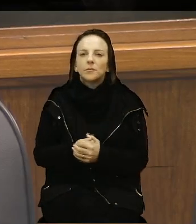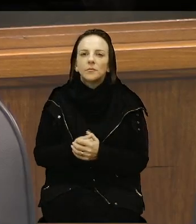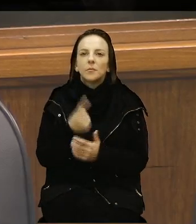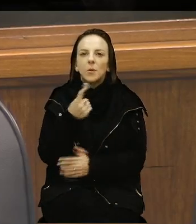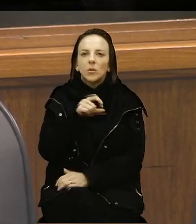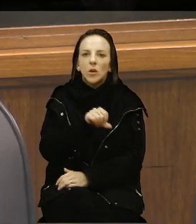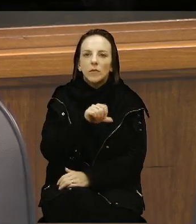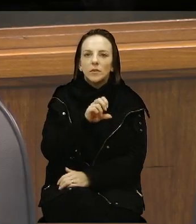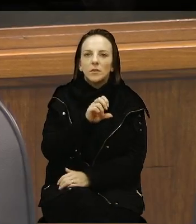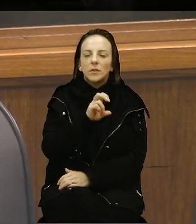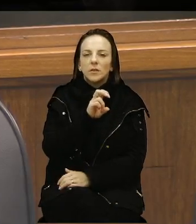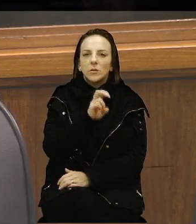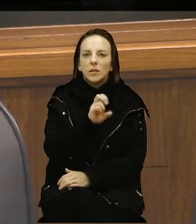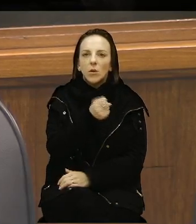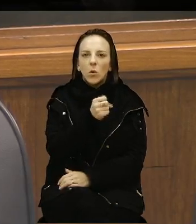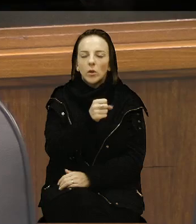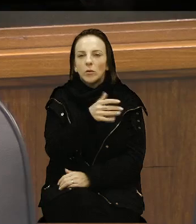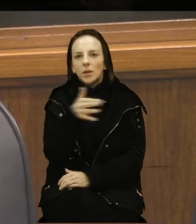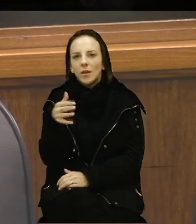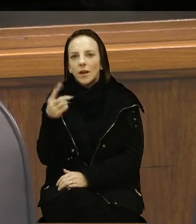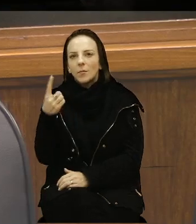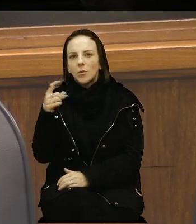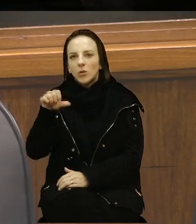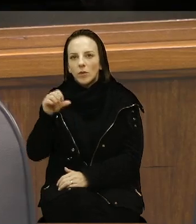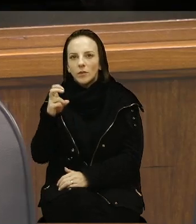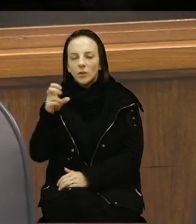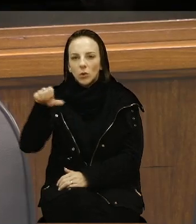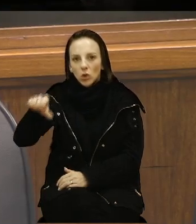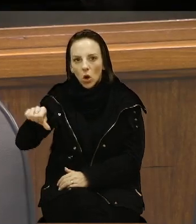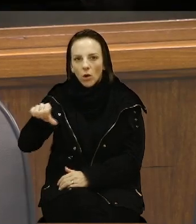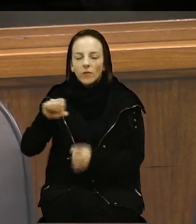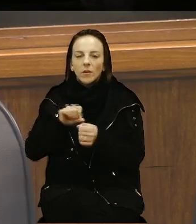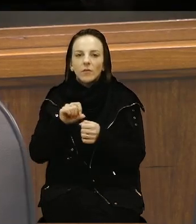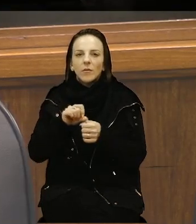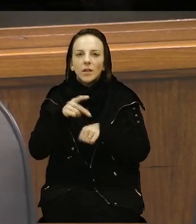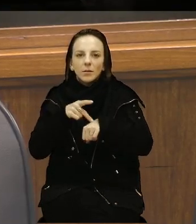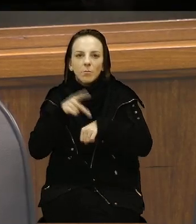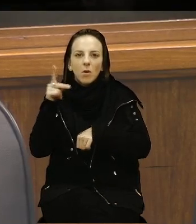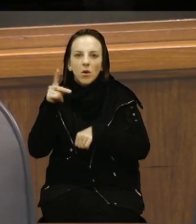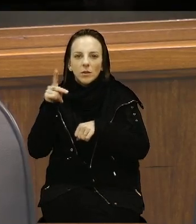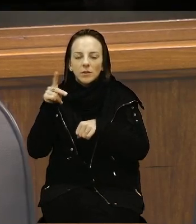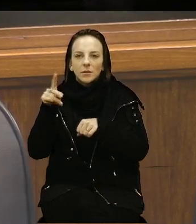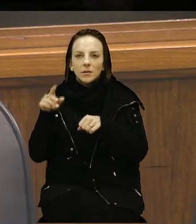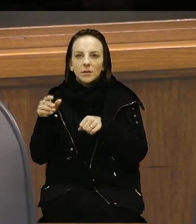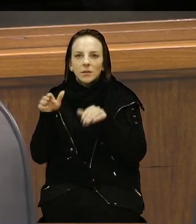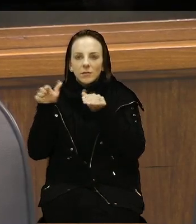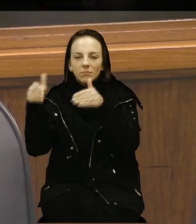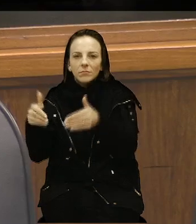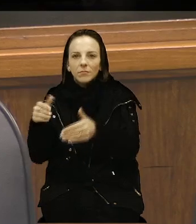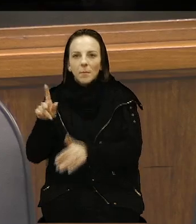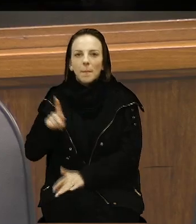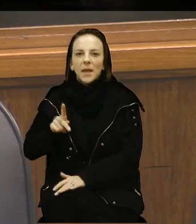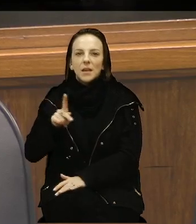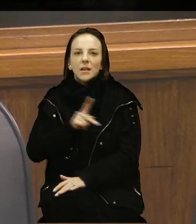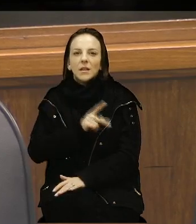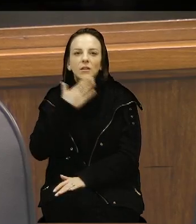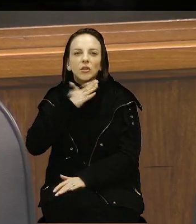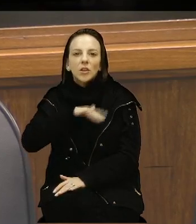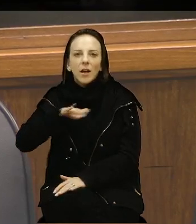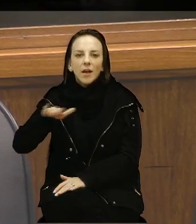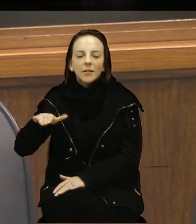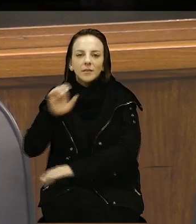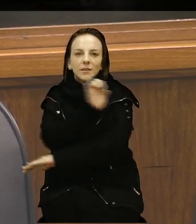1958 a 1959, fez especialização em pediatria como médica estagiária. Na